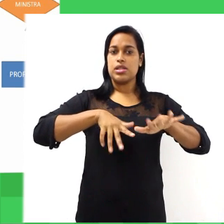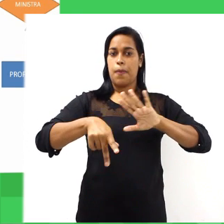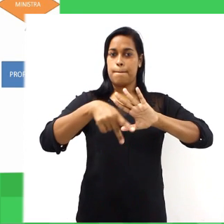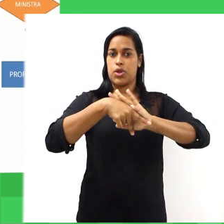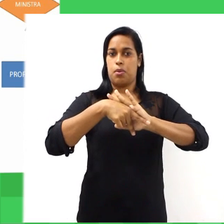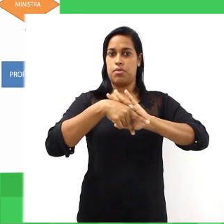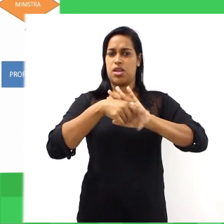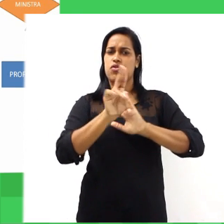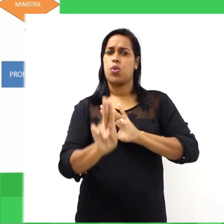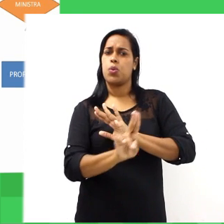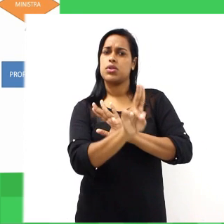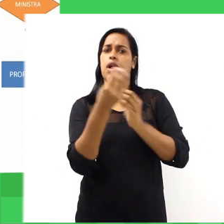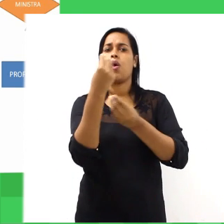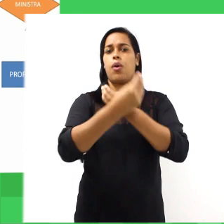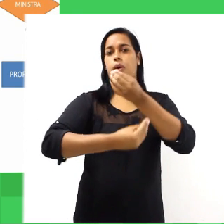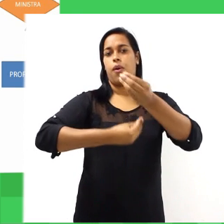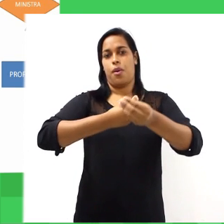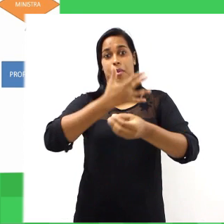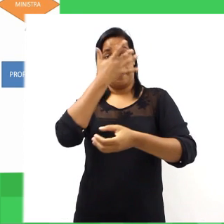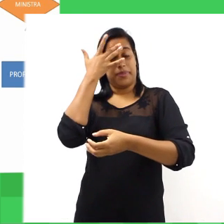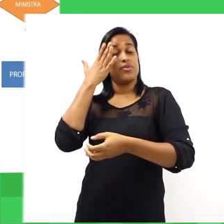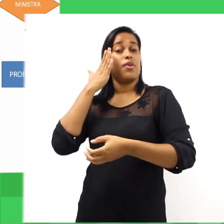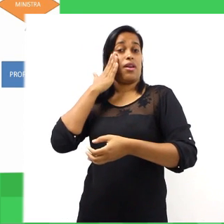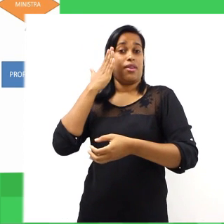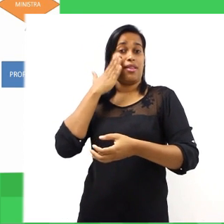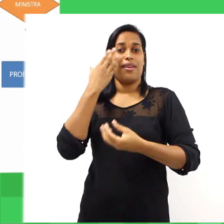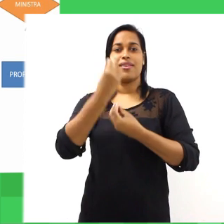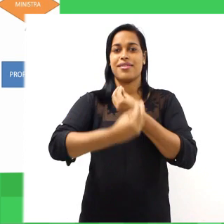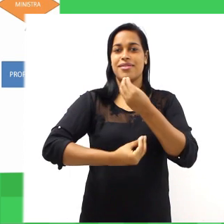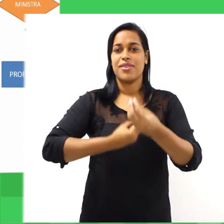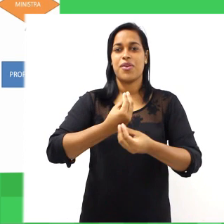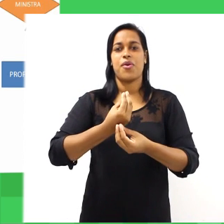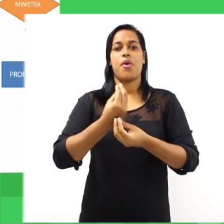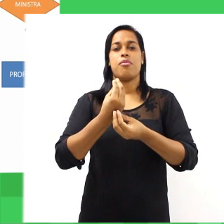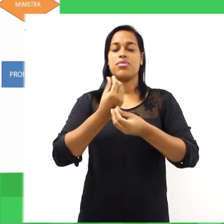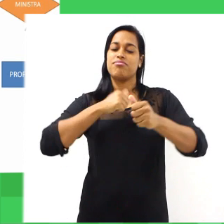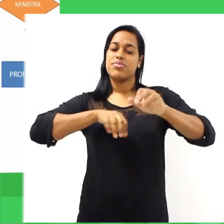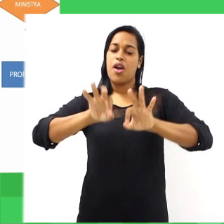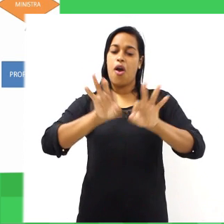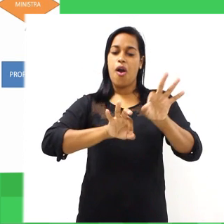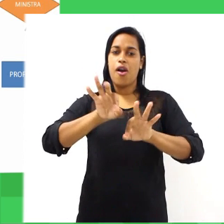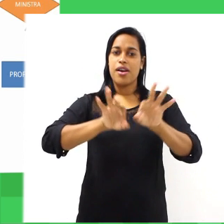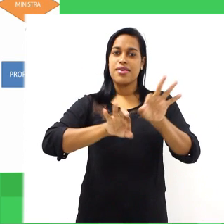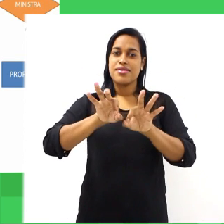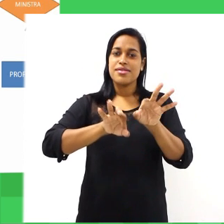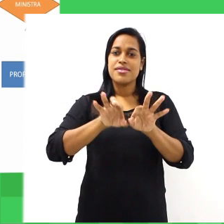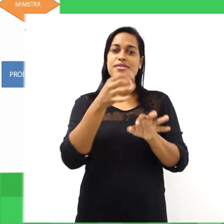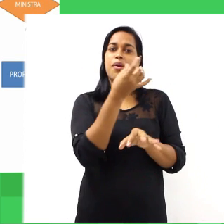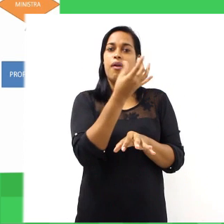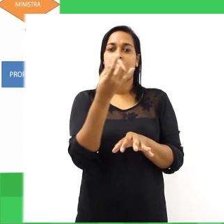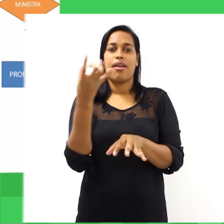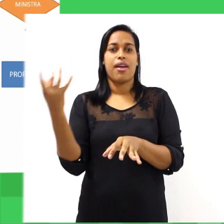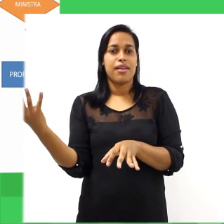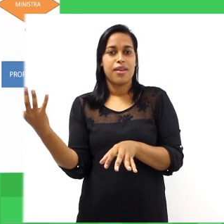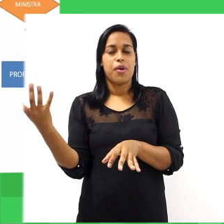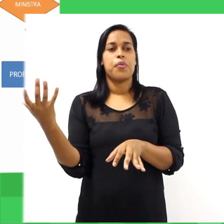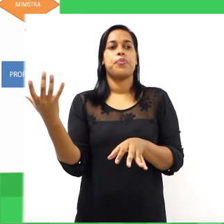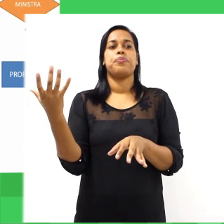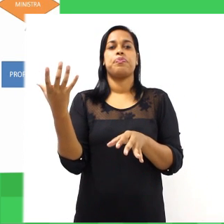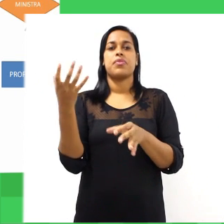pessoa que entende de como funciona a manipulação dos dados. Onde